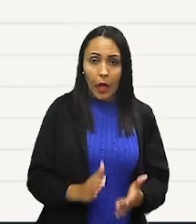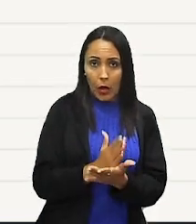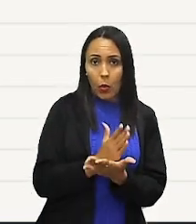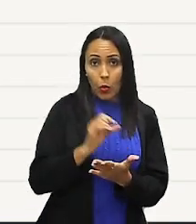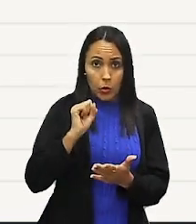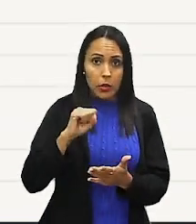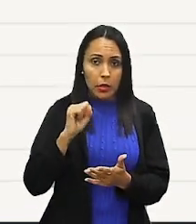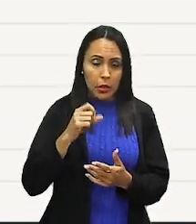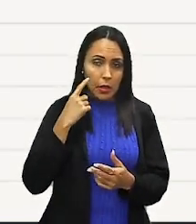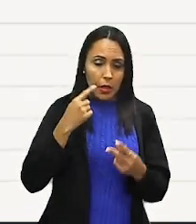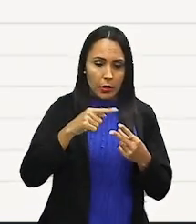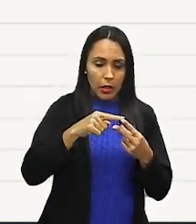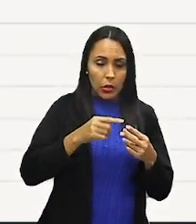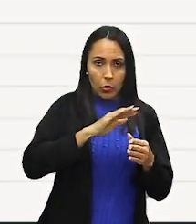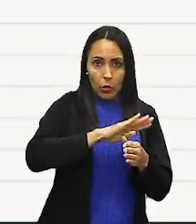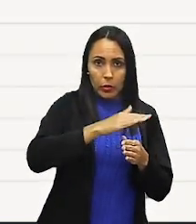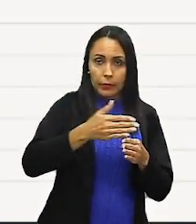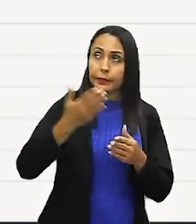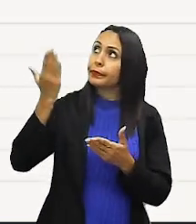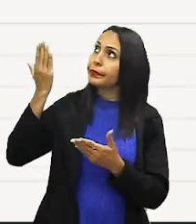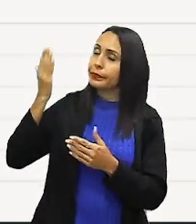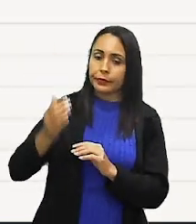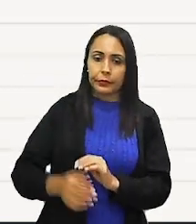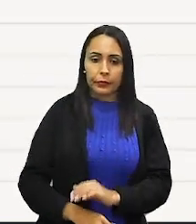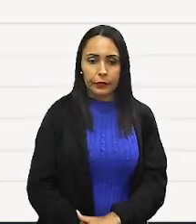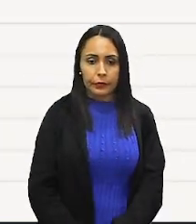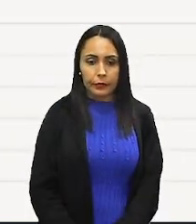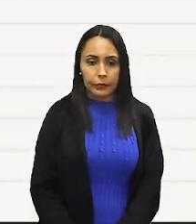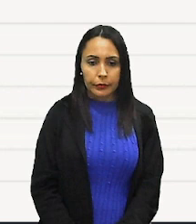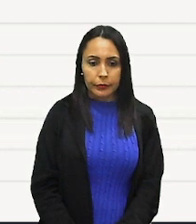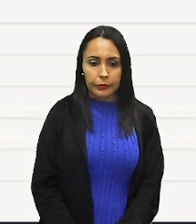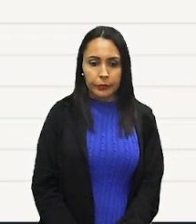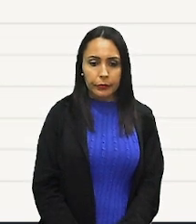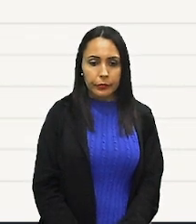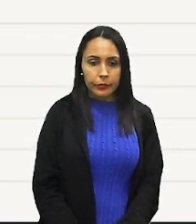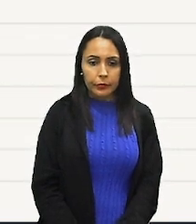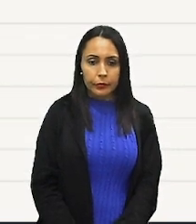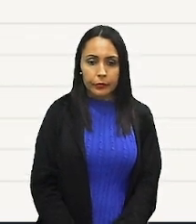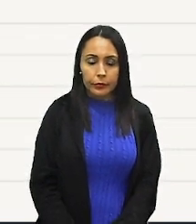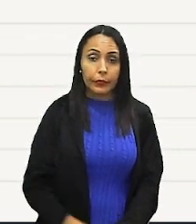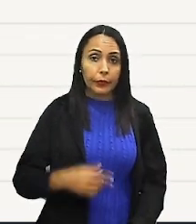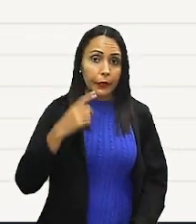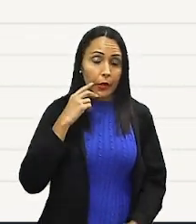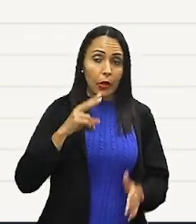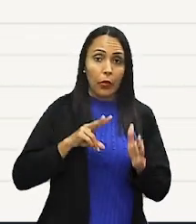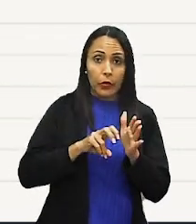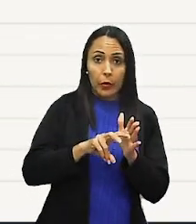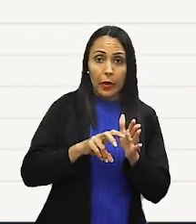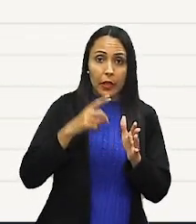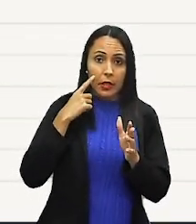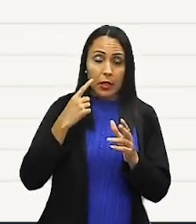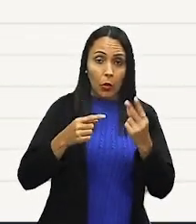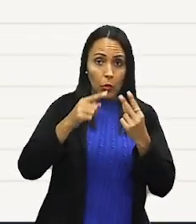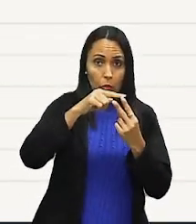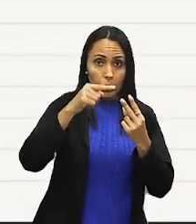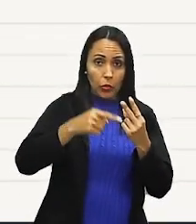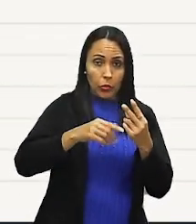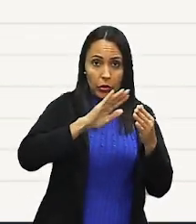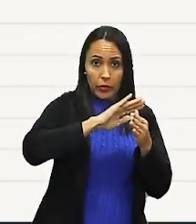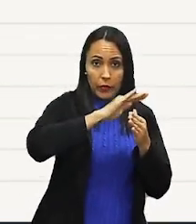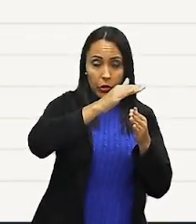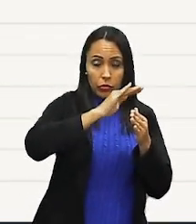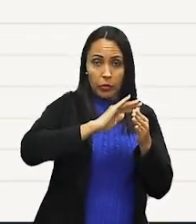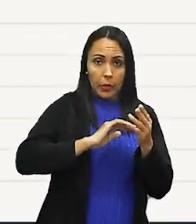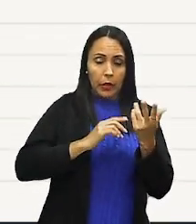revestimentos. Aí tá aqui o material genético do vírus. Se o vírus aparecer com dois revestimentos, vocês vão dizer